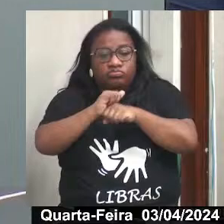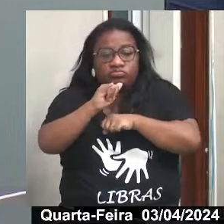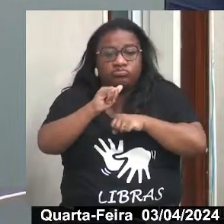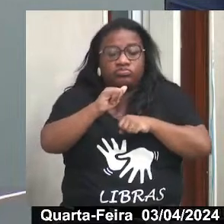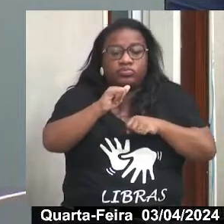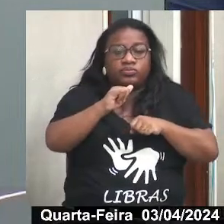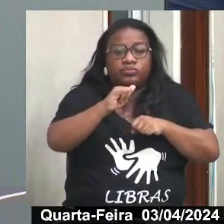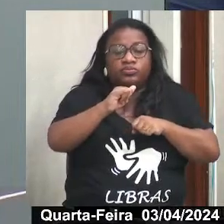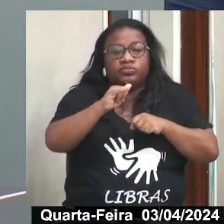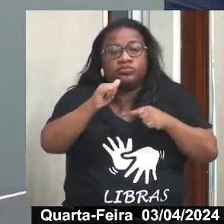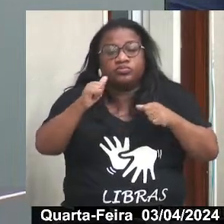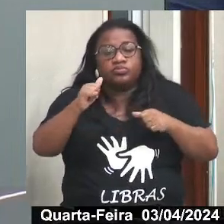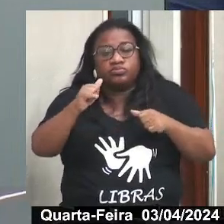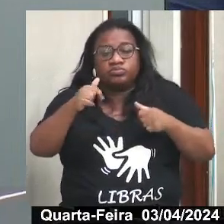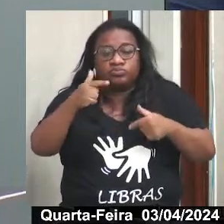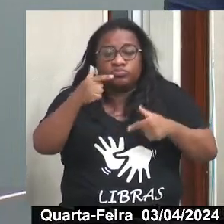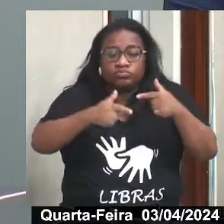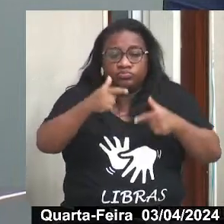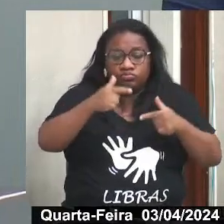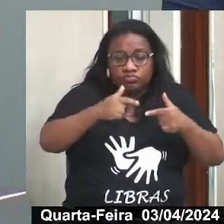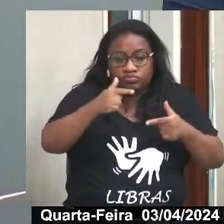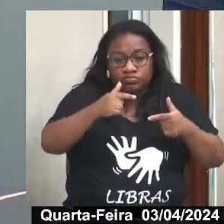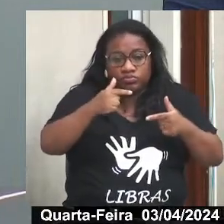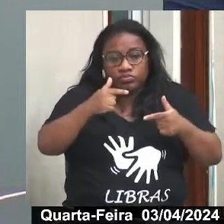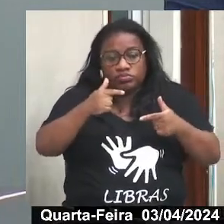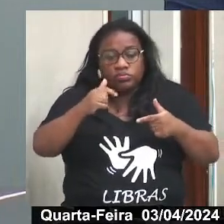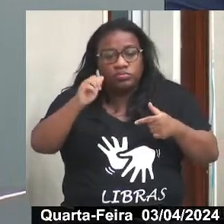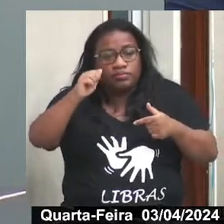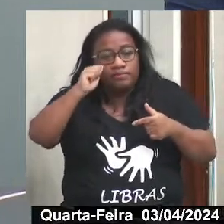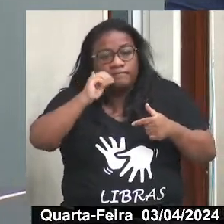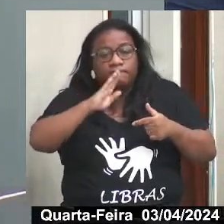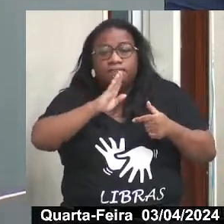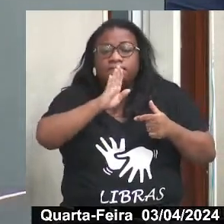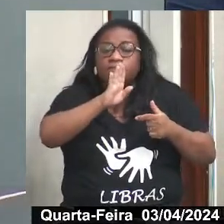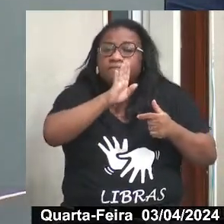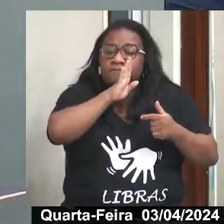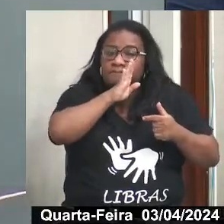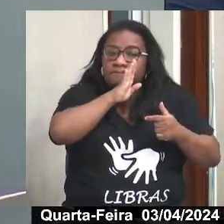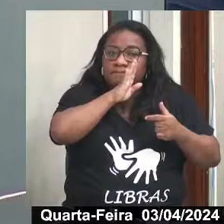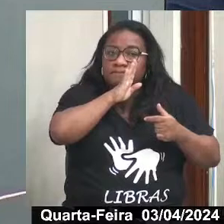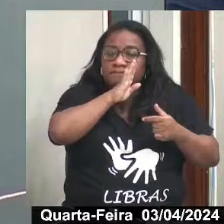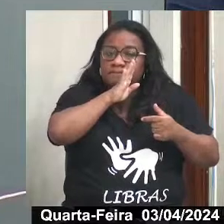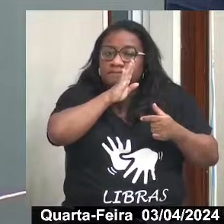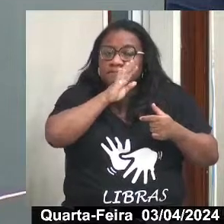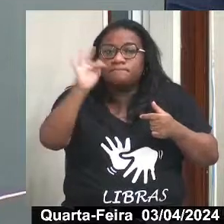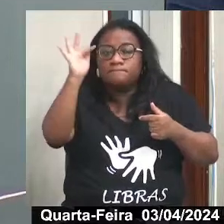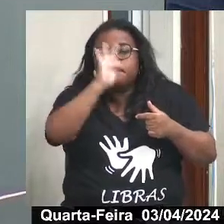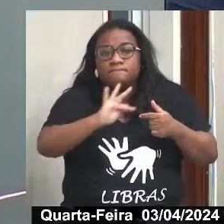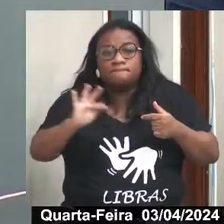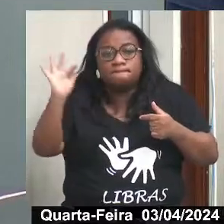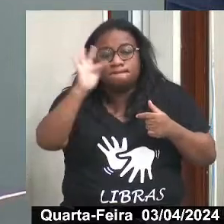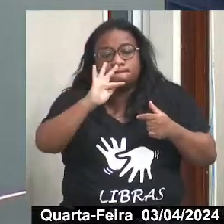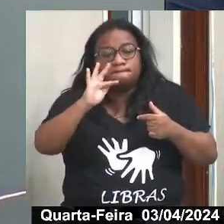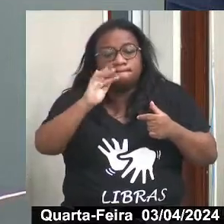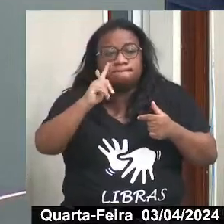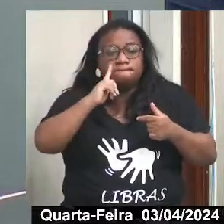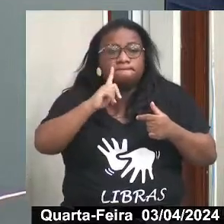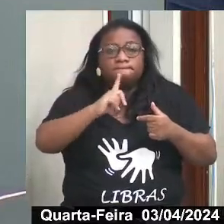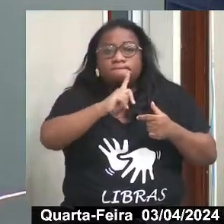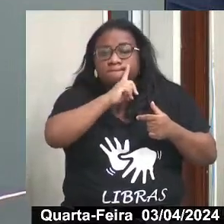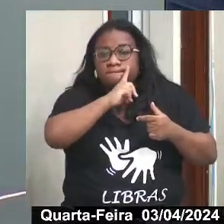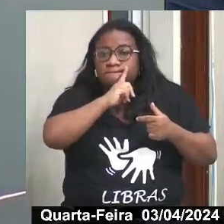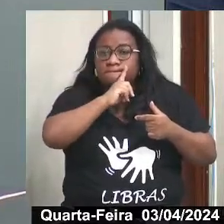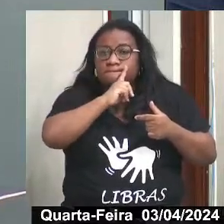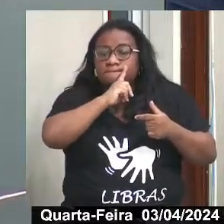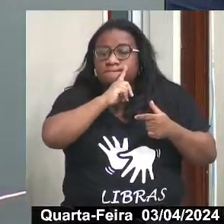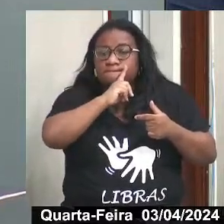6 ausências. 12 vereadores Abidan Henrique da Silva, Aline Mão dos Santos, Abel Rodrigo Arantes, Flávio Pereira Lima, Gideon dos